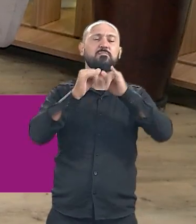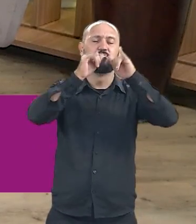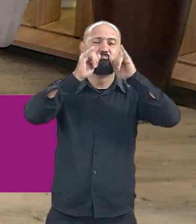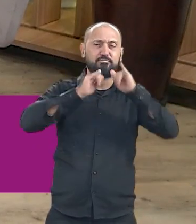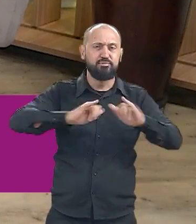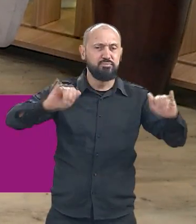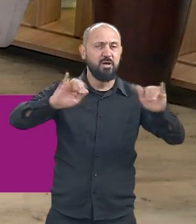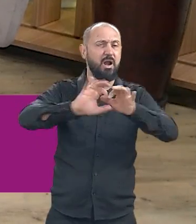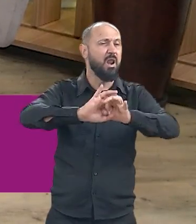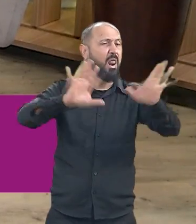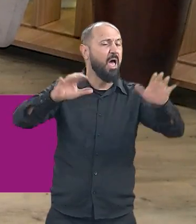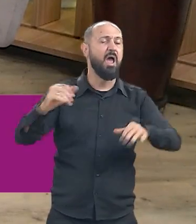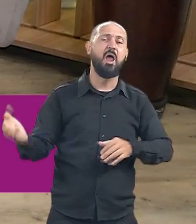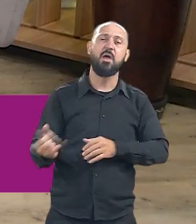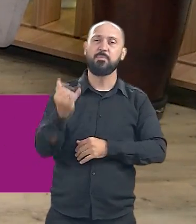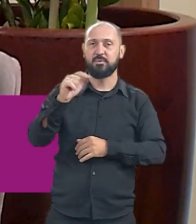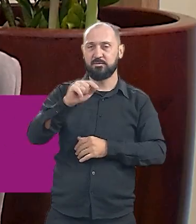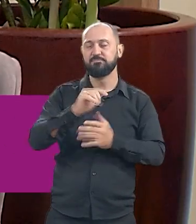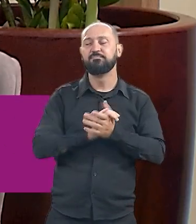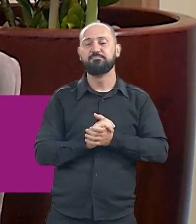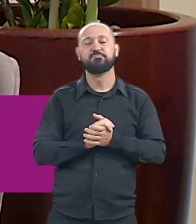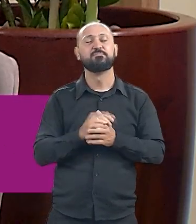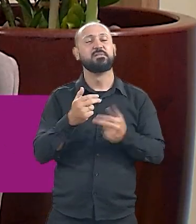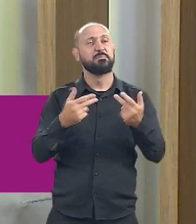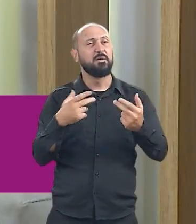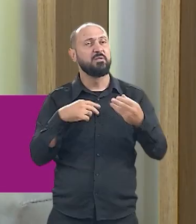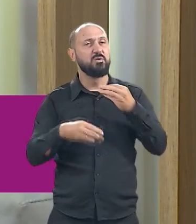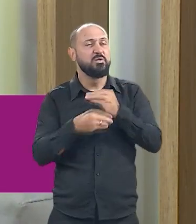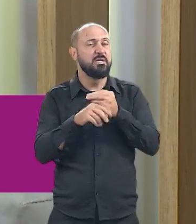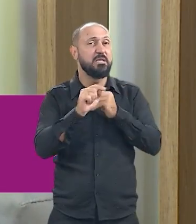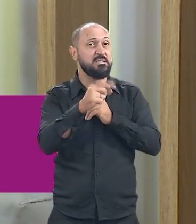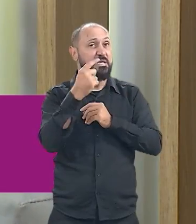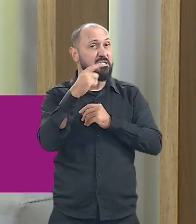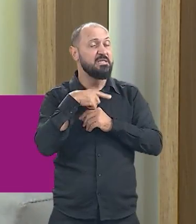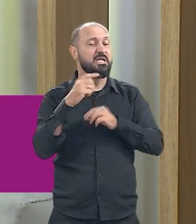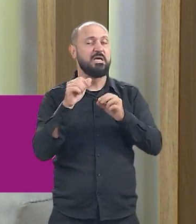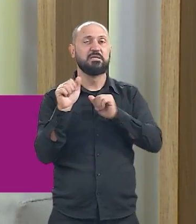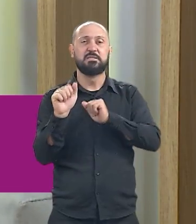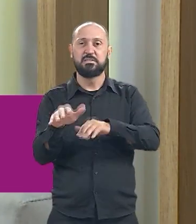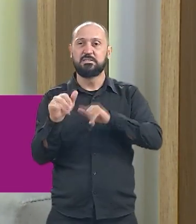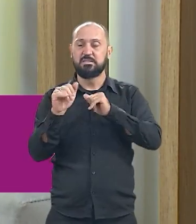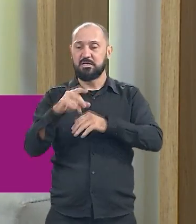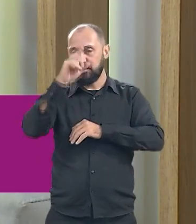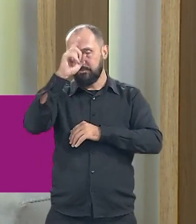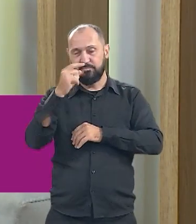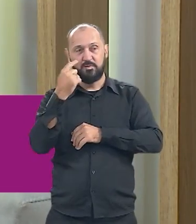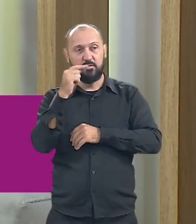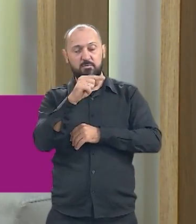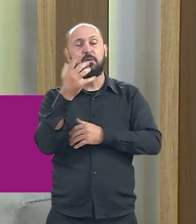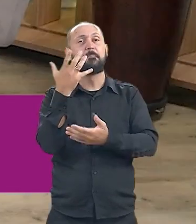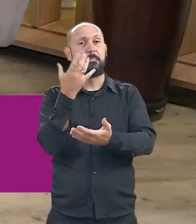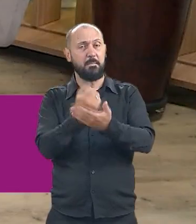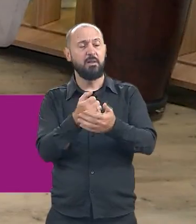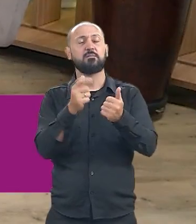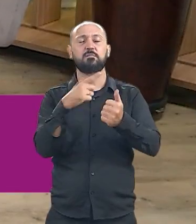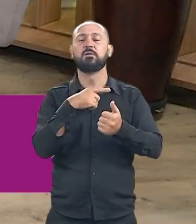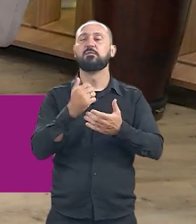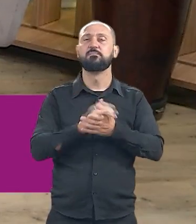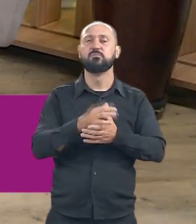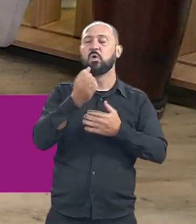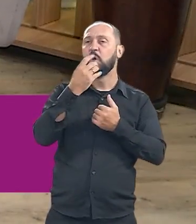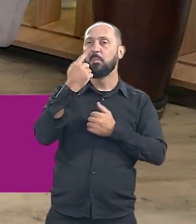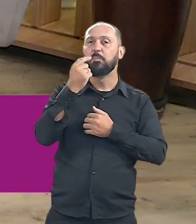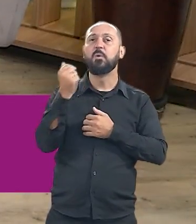desse material e incluir na programação deles. Nesse site Setembro Amarelo tem lá, para download, está lá. Muito bom, é importante que a gente diga isso. E, Vitor, para a